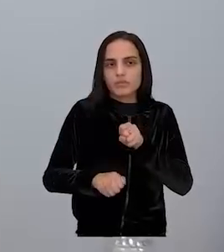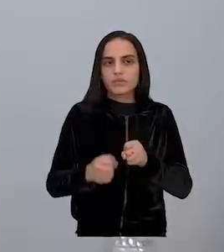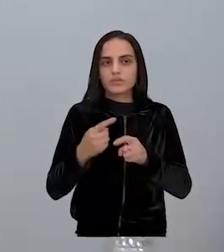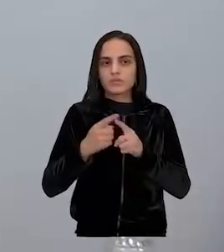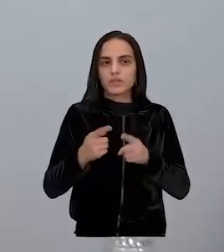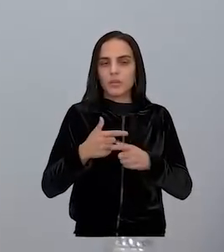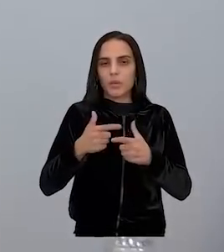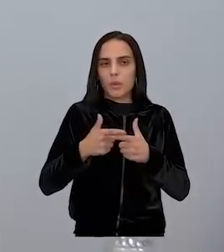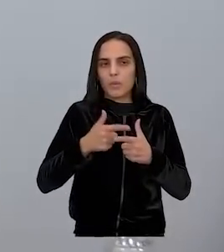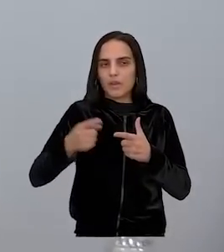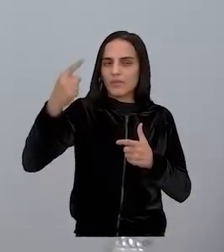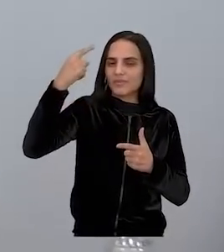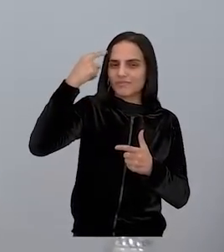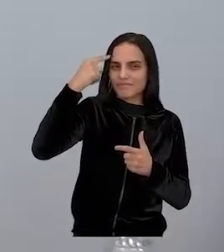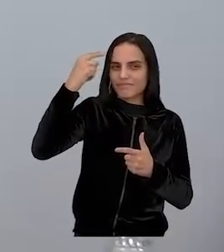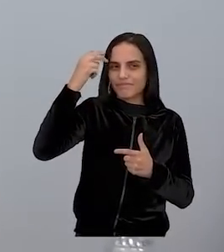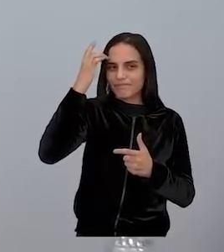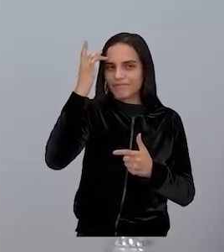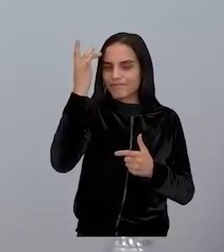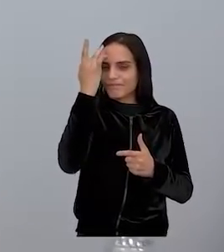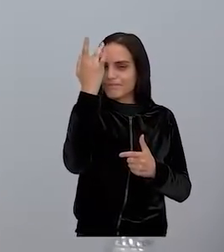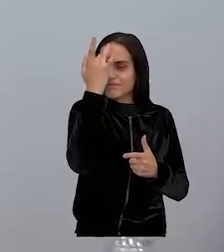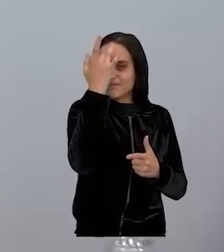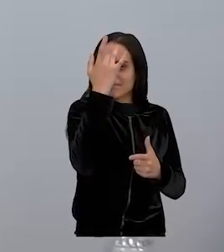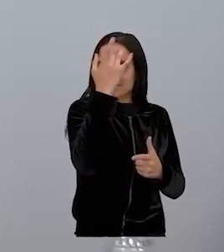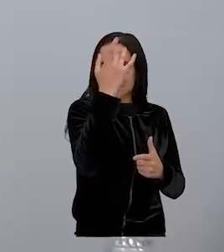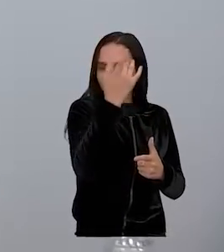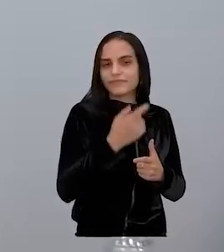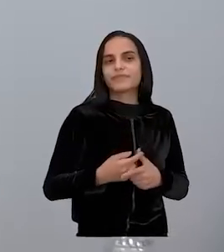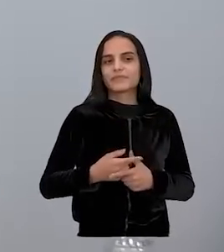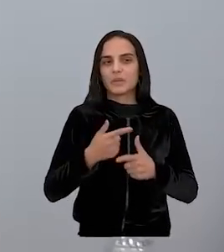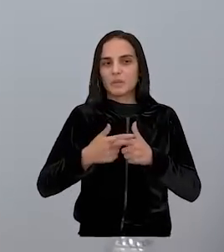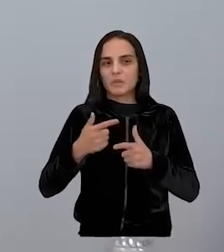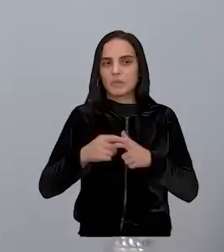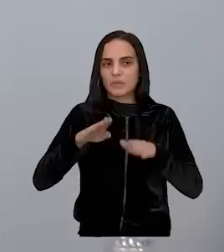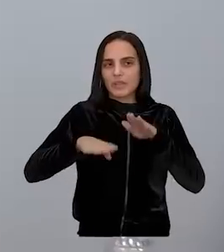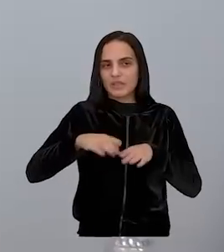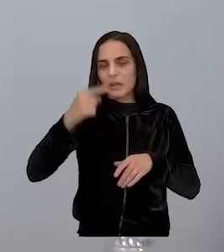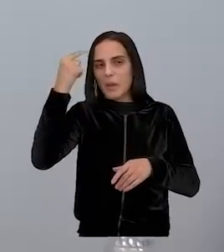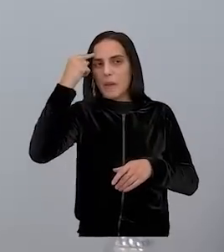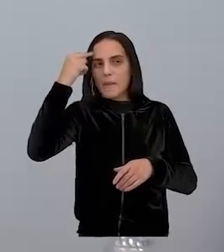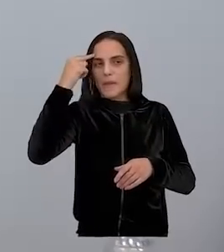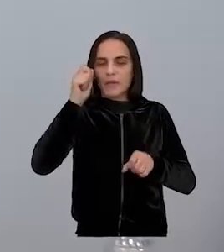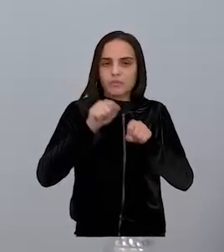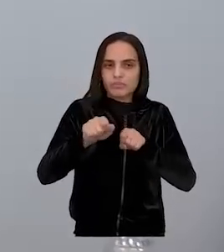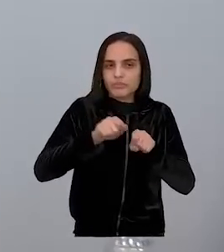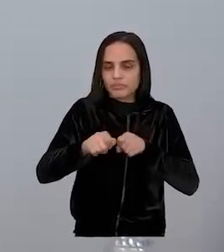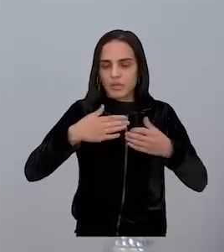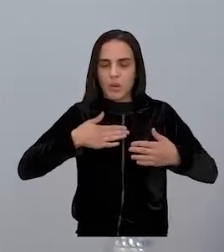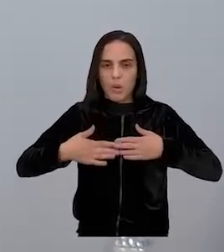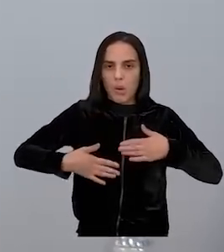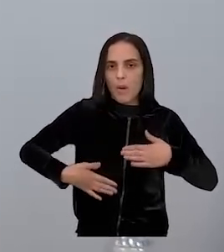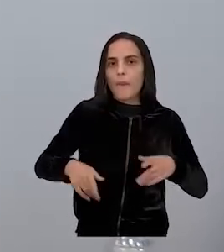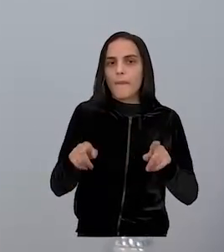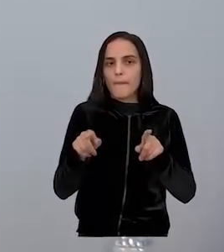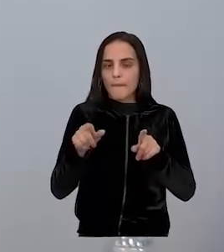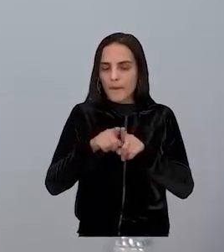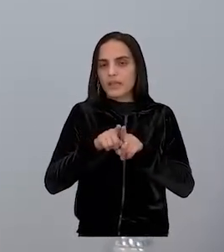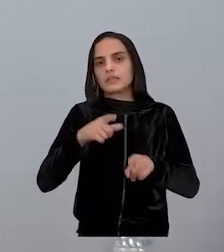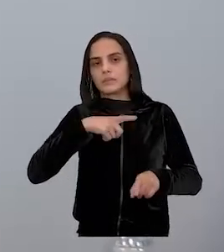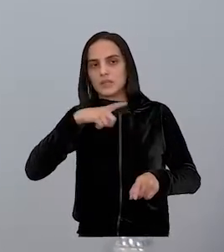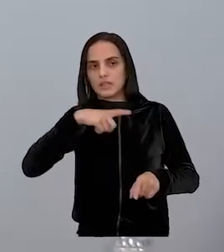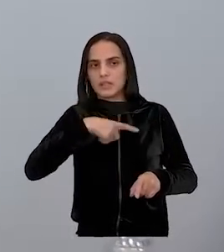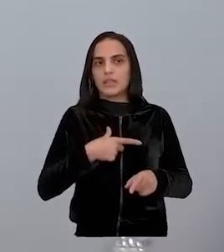muitas das vezes a gente pensa no abuso só físico, né? Mas também temos aí o abuso psicológico, que é tão intenso quanto